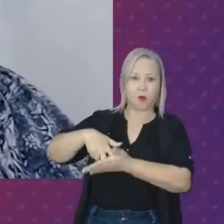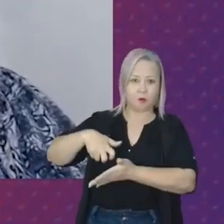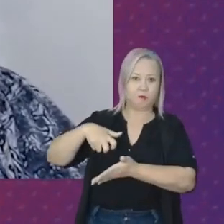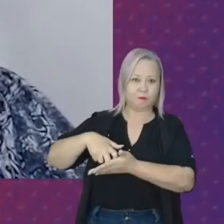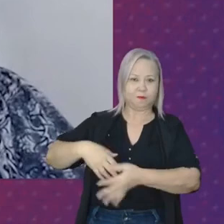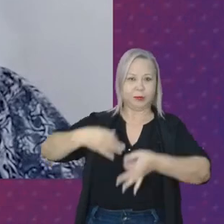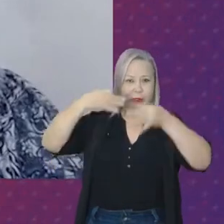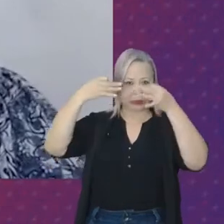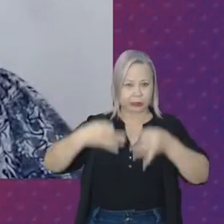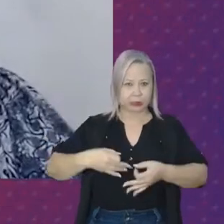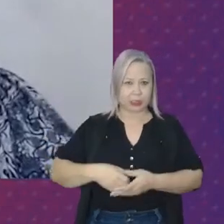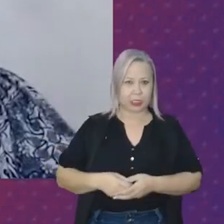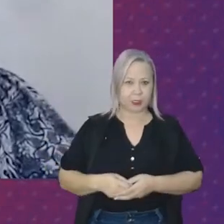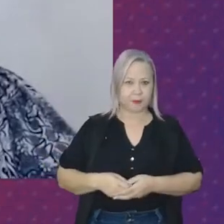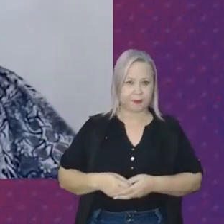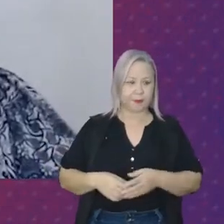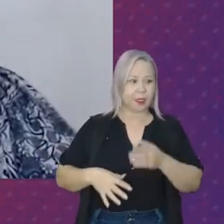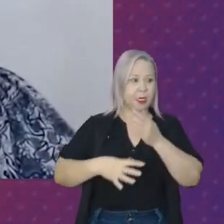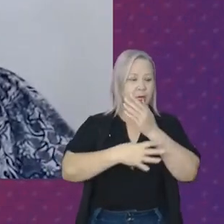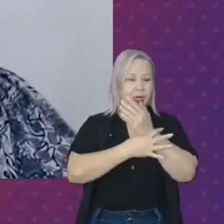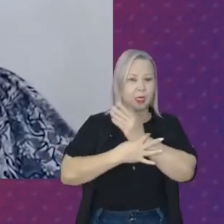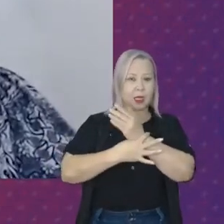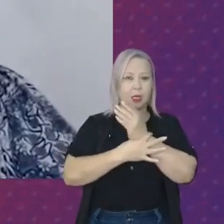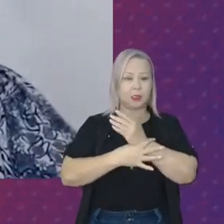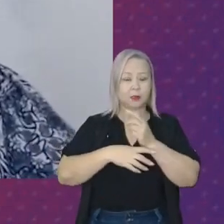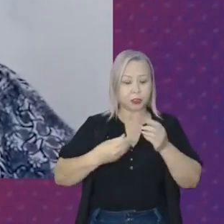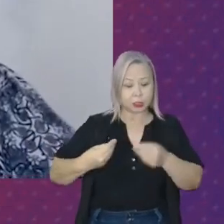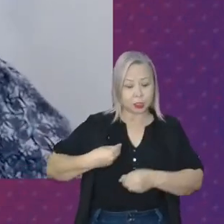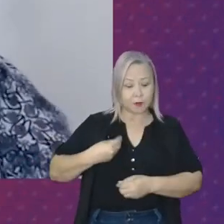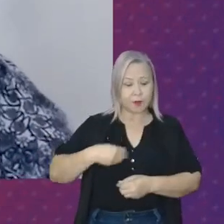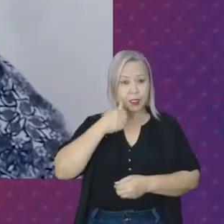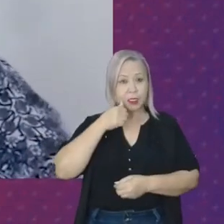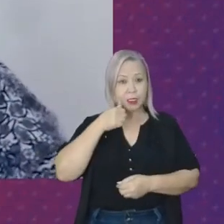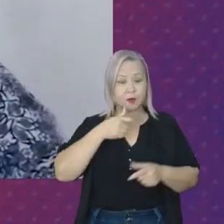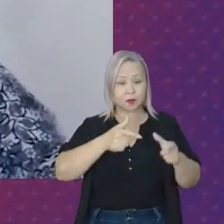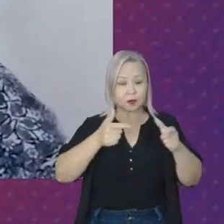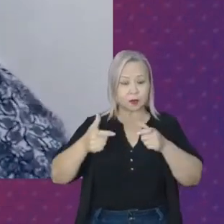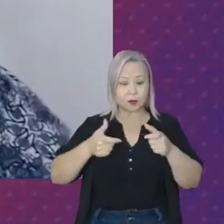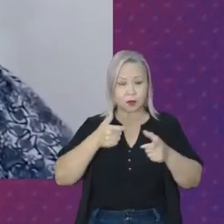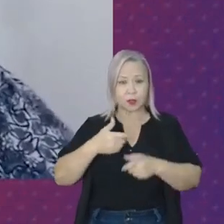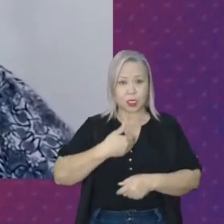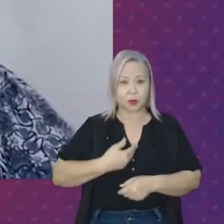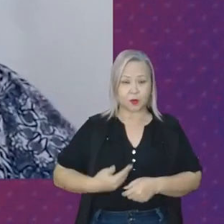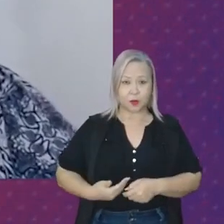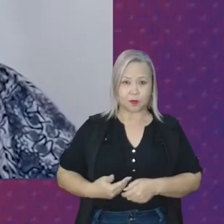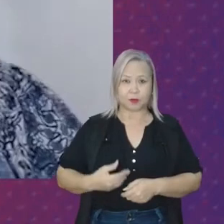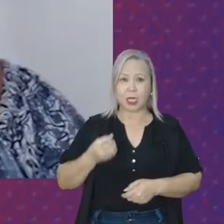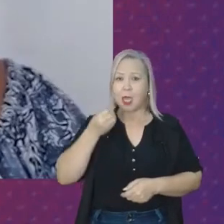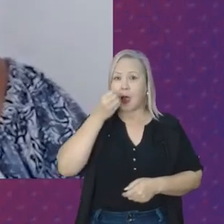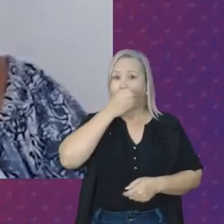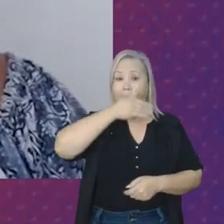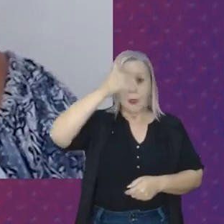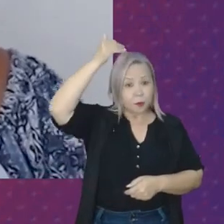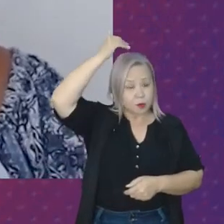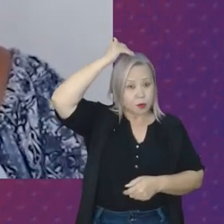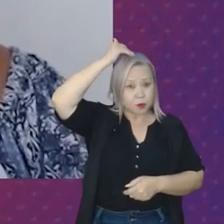exemplar, garantir a vida das mulheres nos espaços públicos. É um absurdo ainda que a gente